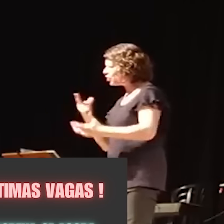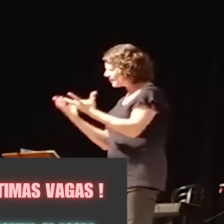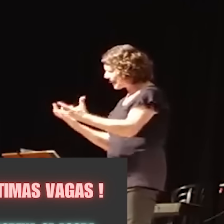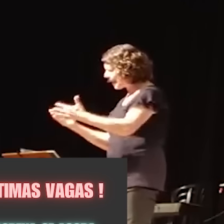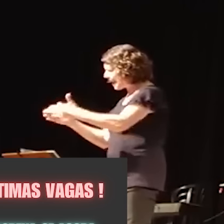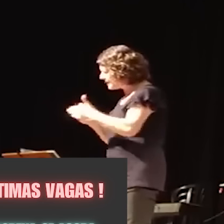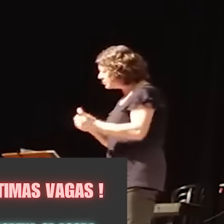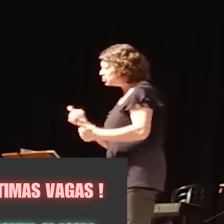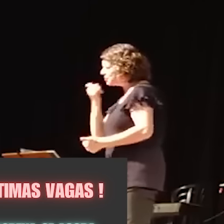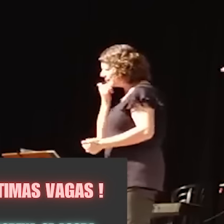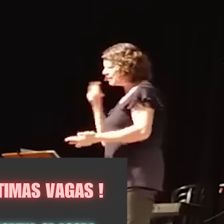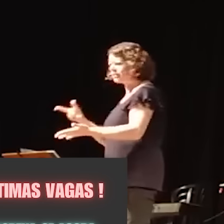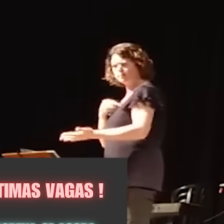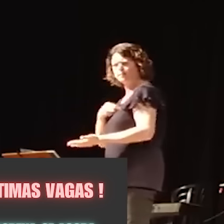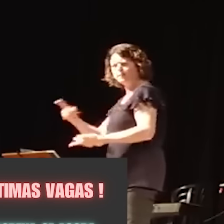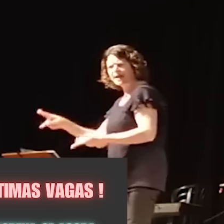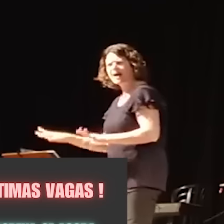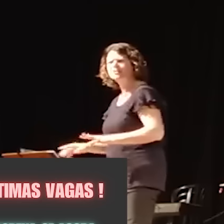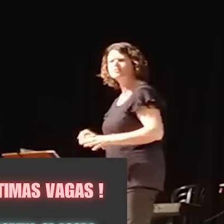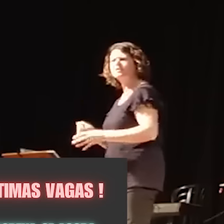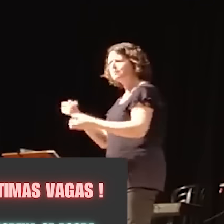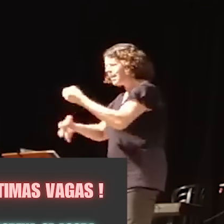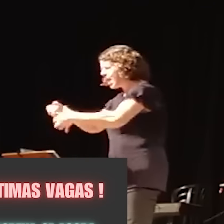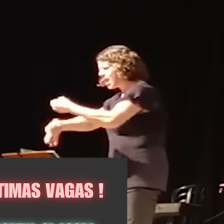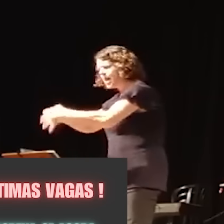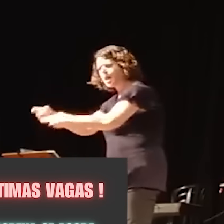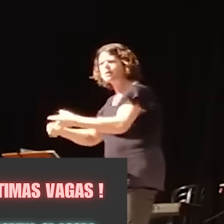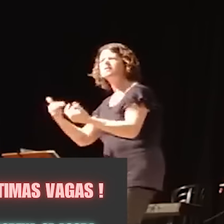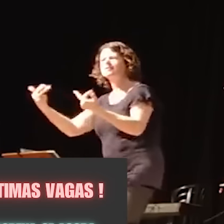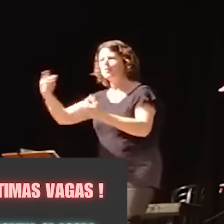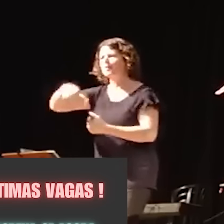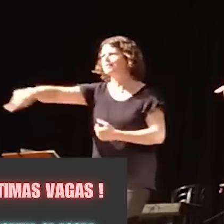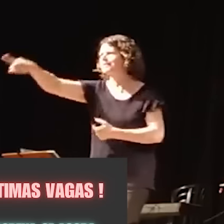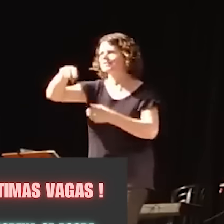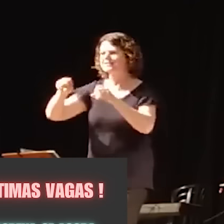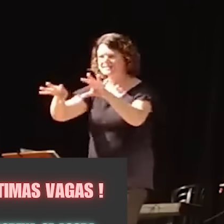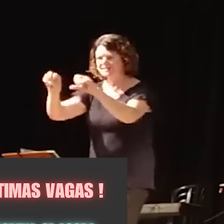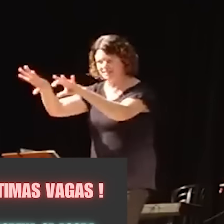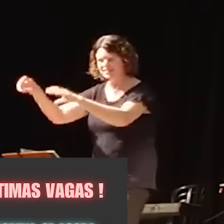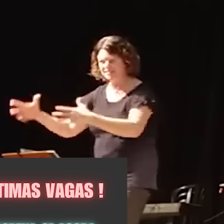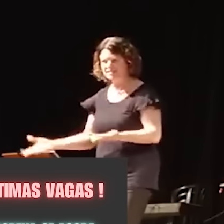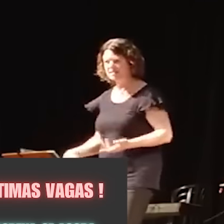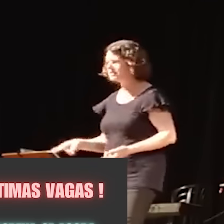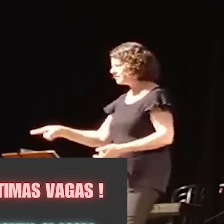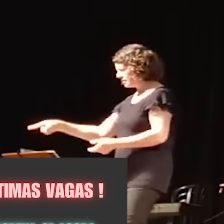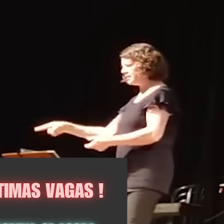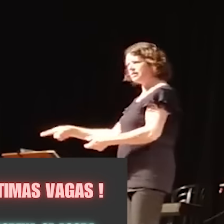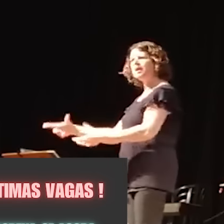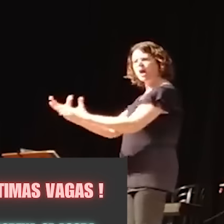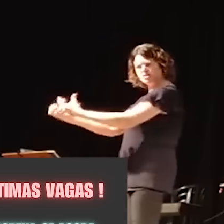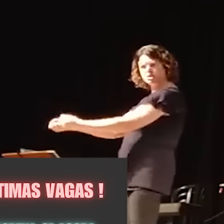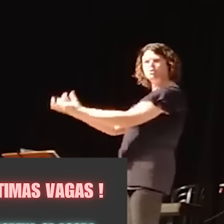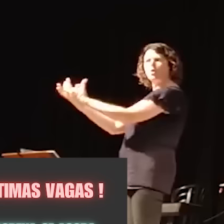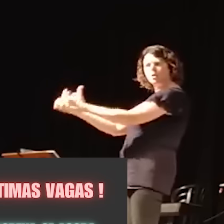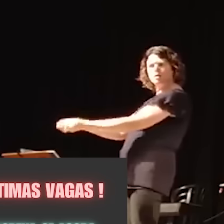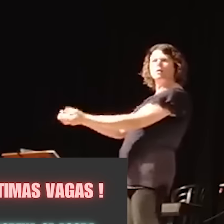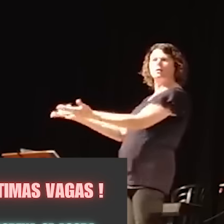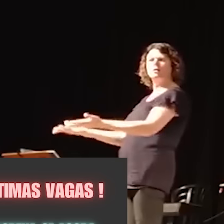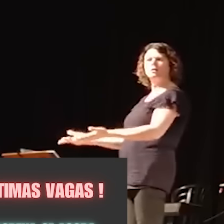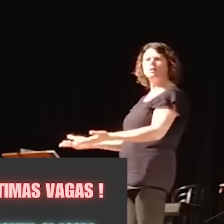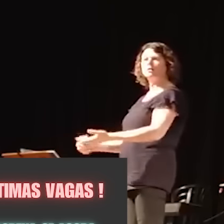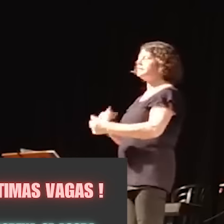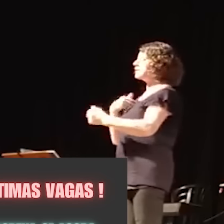levei ele a um momento de confissão J muito parecido com esse que eu faço com vocês aqui fiz ele confessar Jesus pedir perdão poros seus pecados e